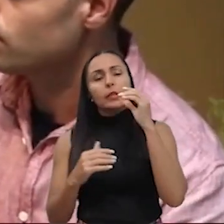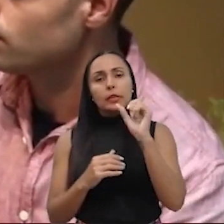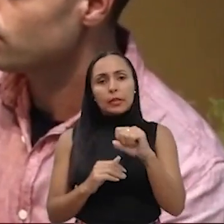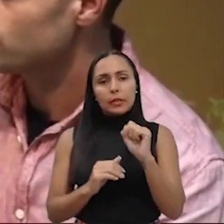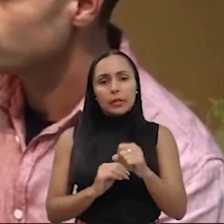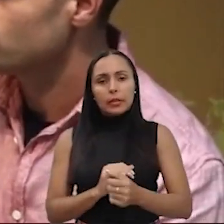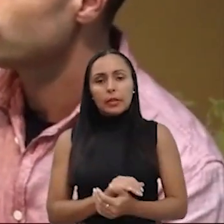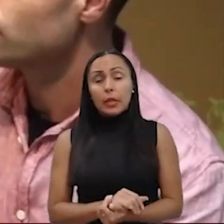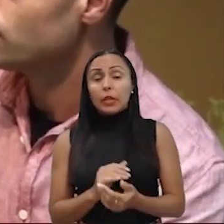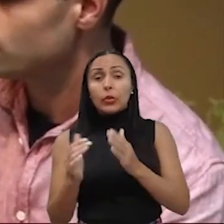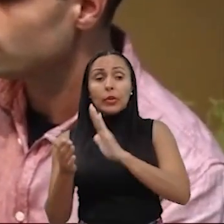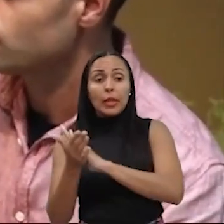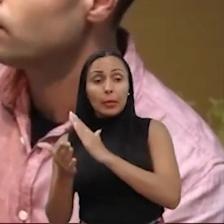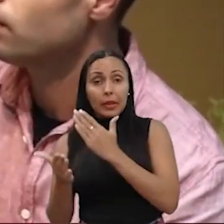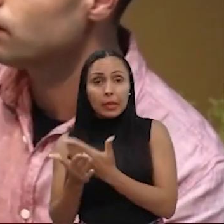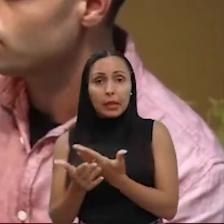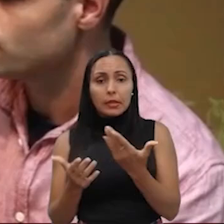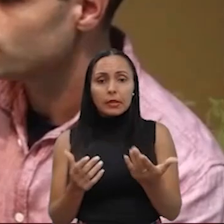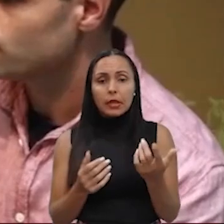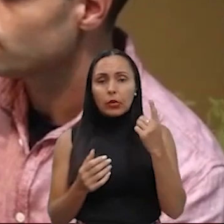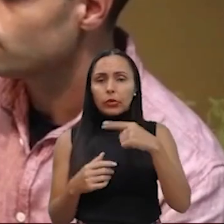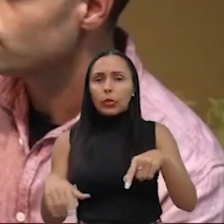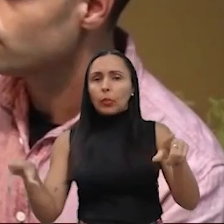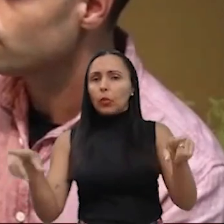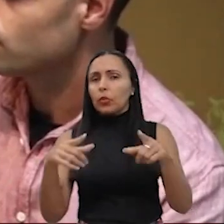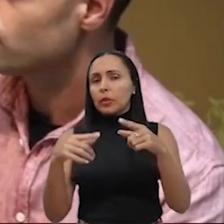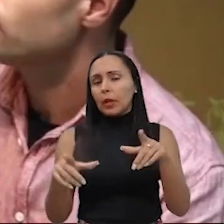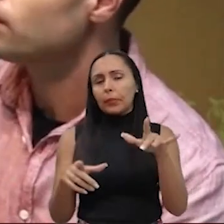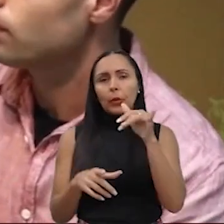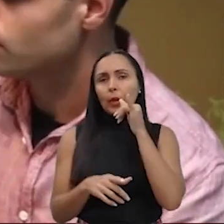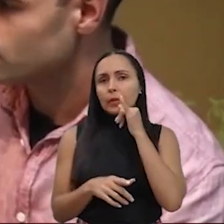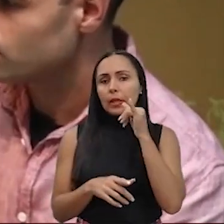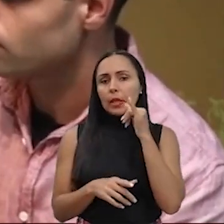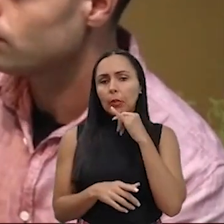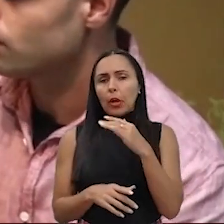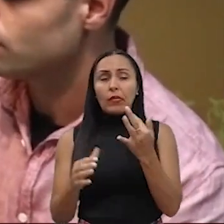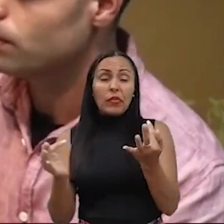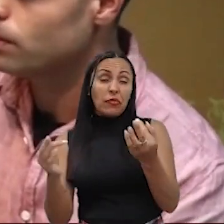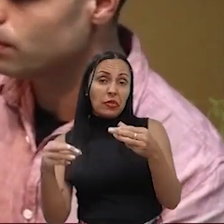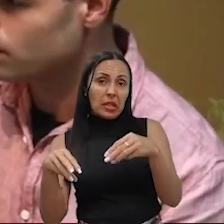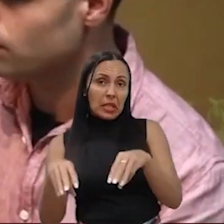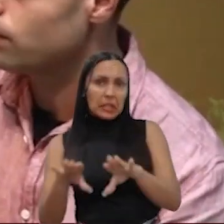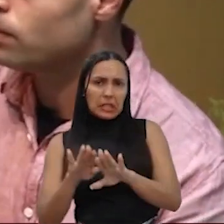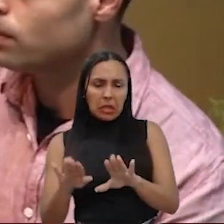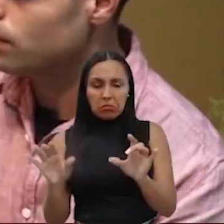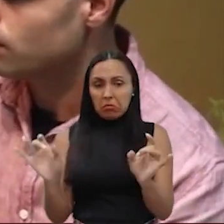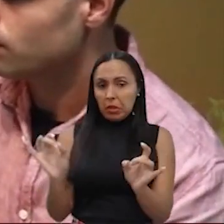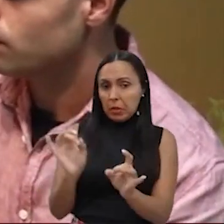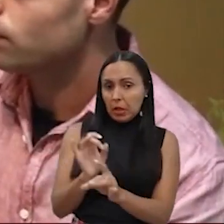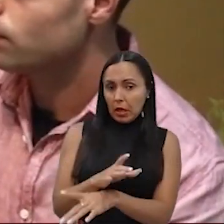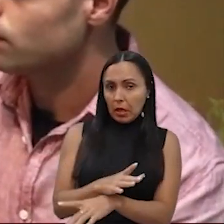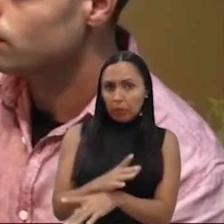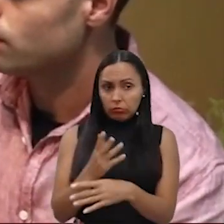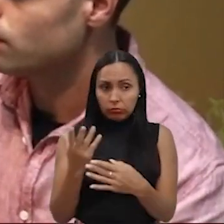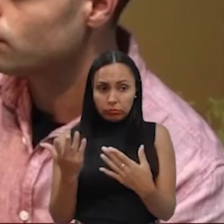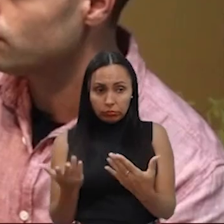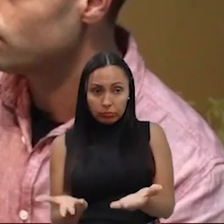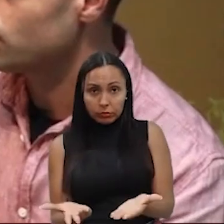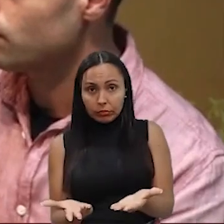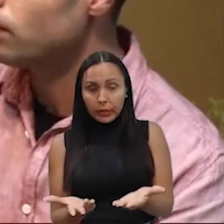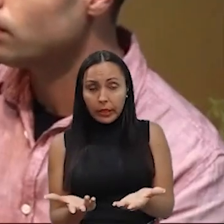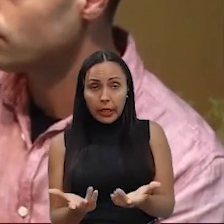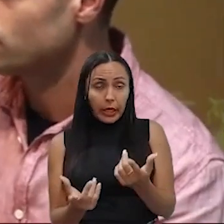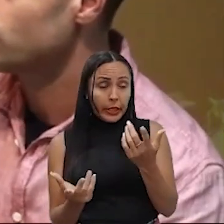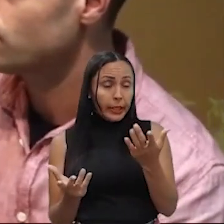uma interpretação de uma música e vai findar ali ou vai terminar ali e não vai